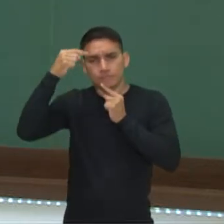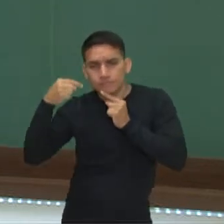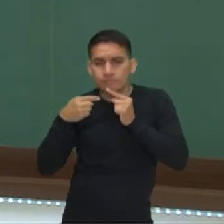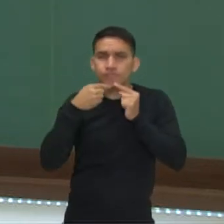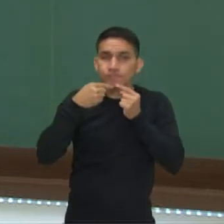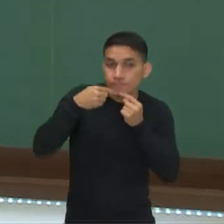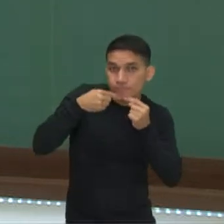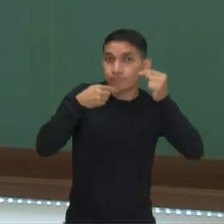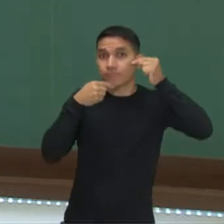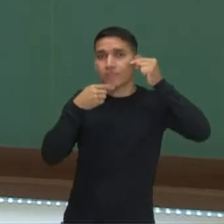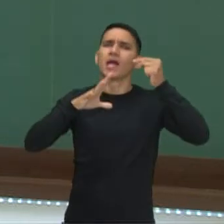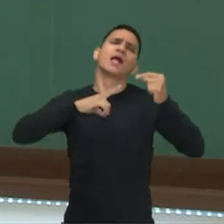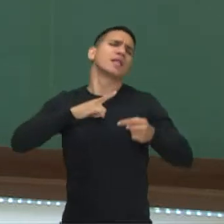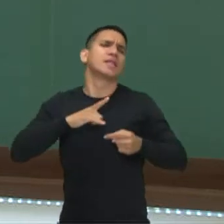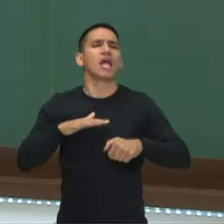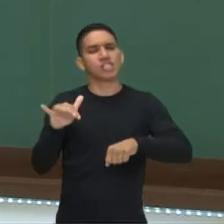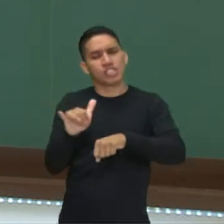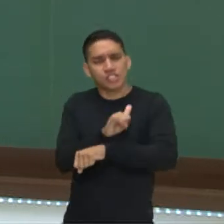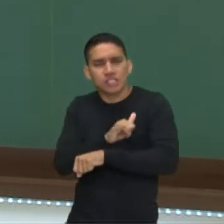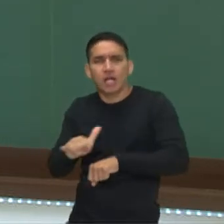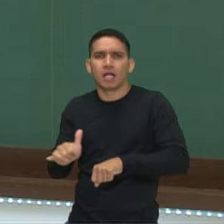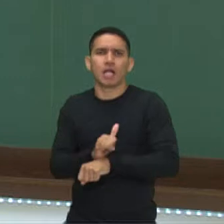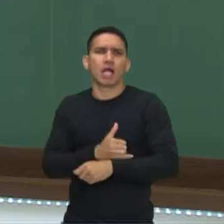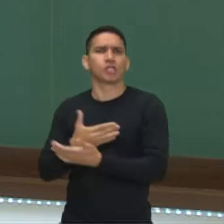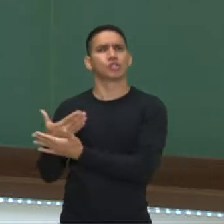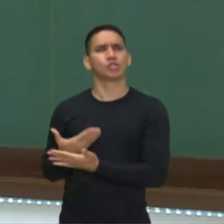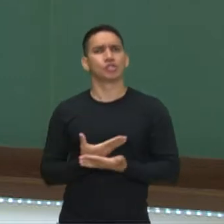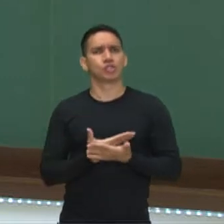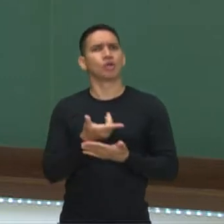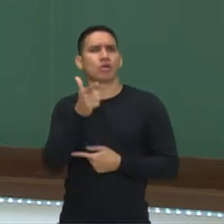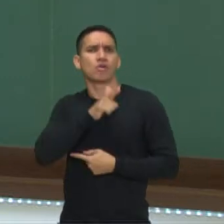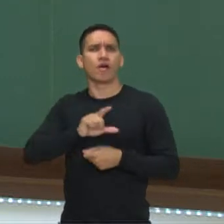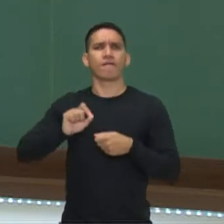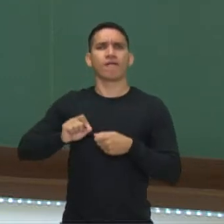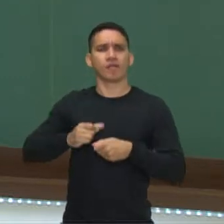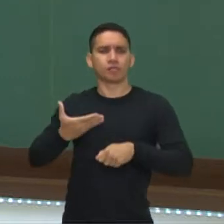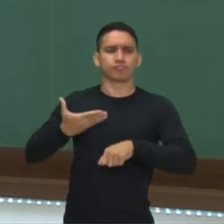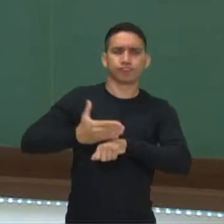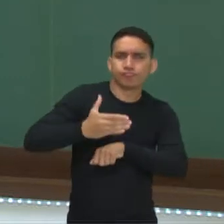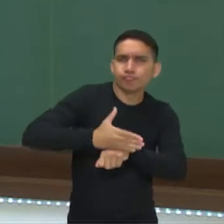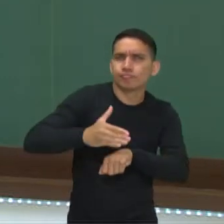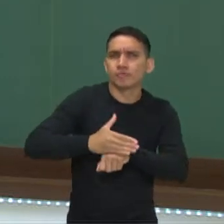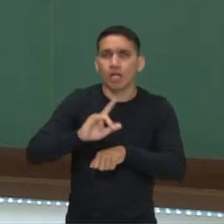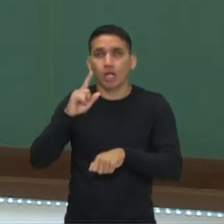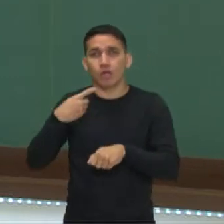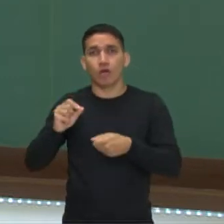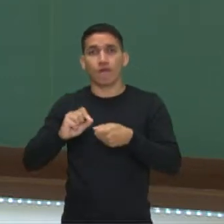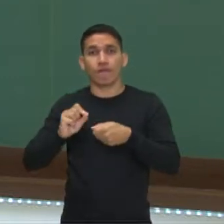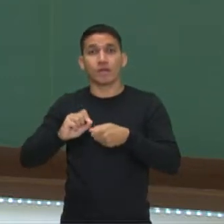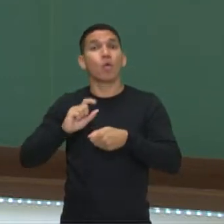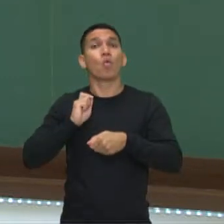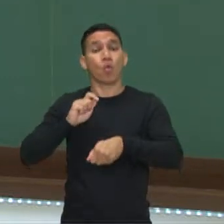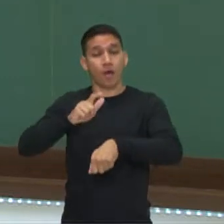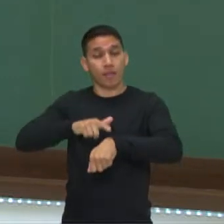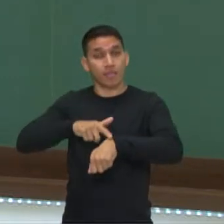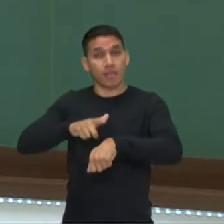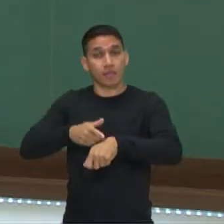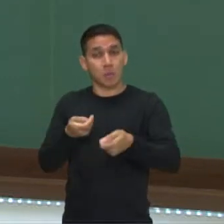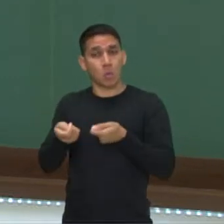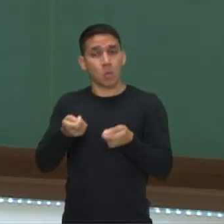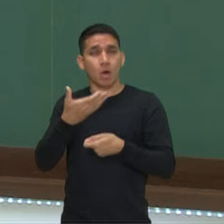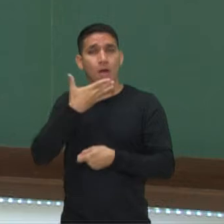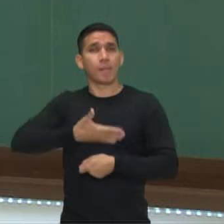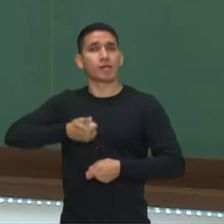nossas técnicas, de estudo que você pode aplicar e a gente vai aí otimizando esse tempo, otimizando esse cronograma de